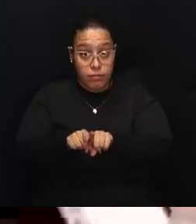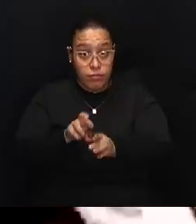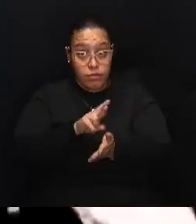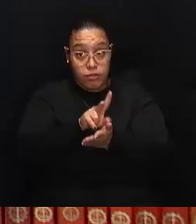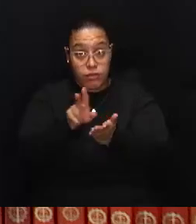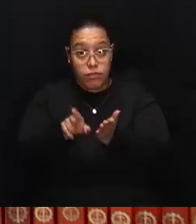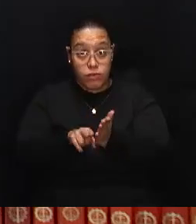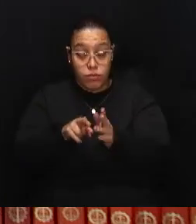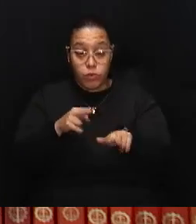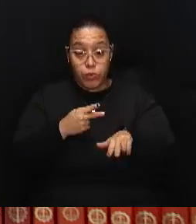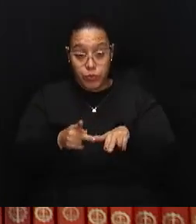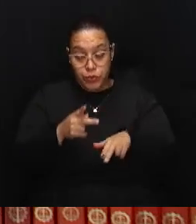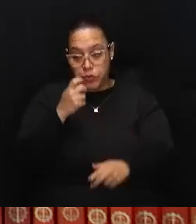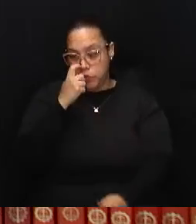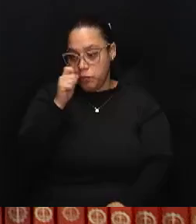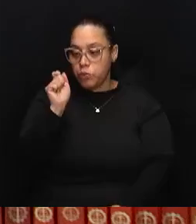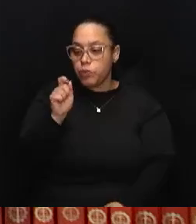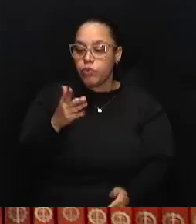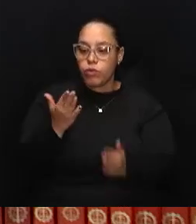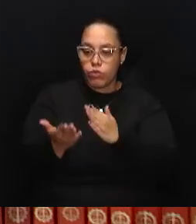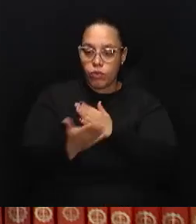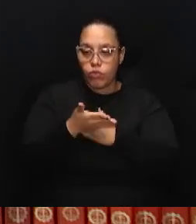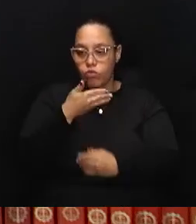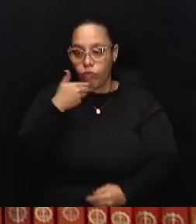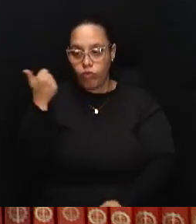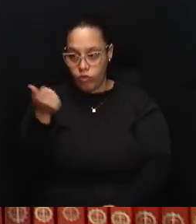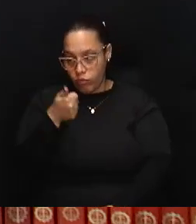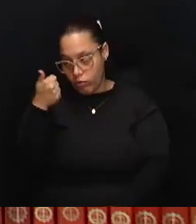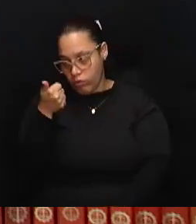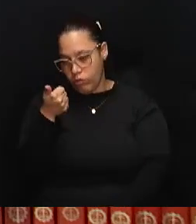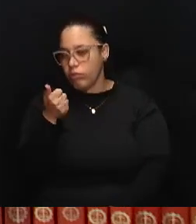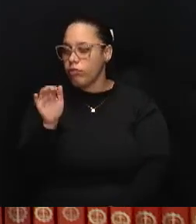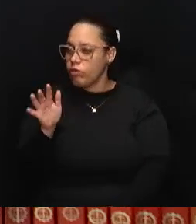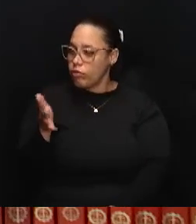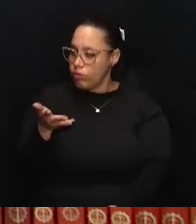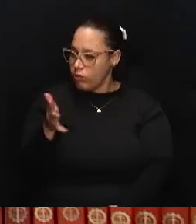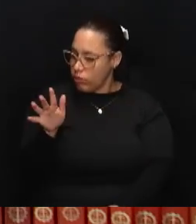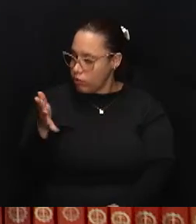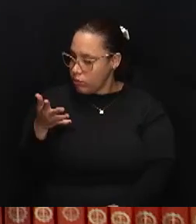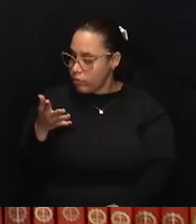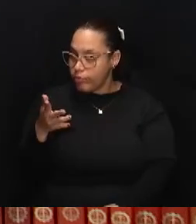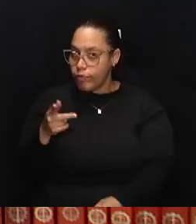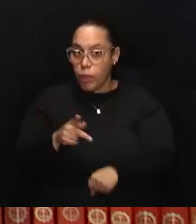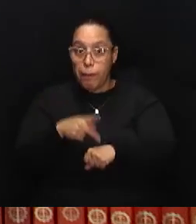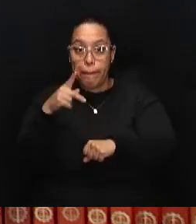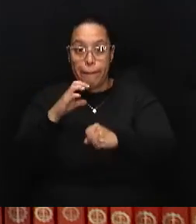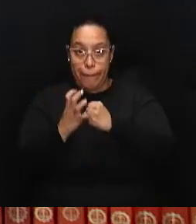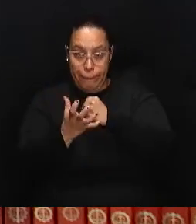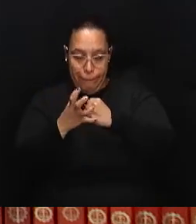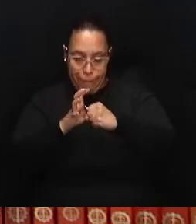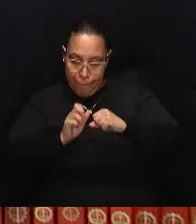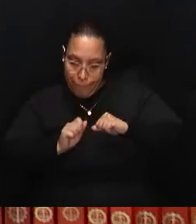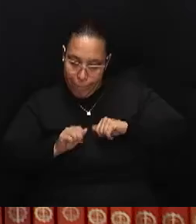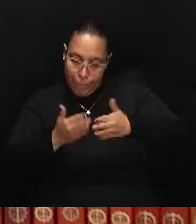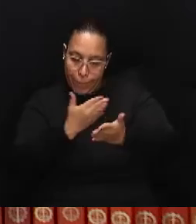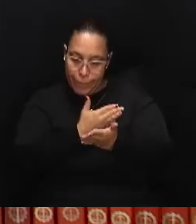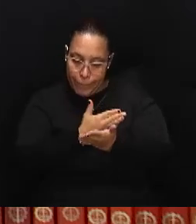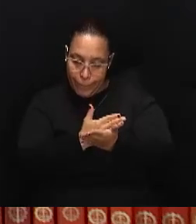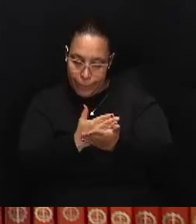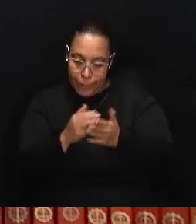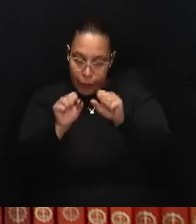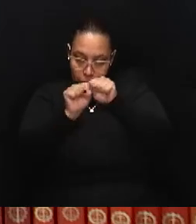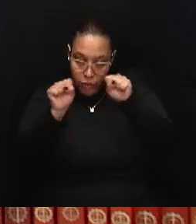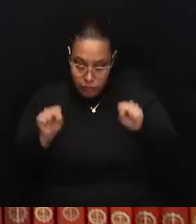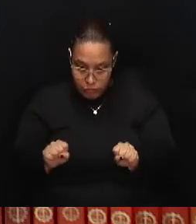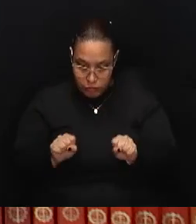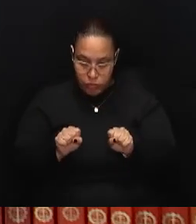questões de gênero. O que ajudou a melhorar muito, por incrível que pareça, foi pós-pandemia, que nós começamos no sistema